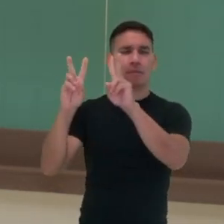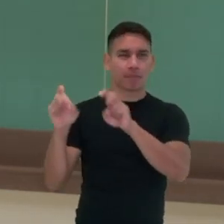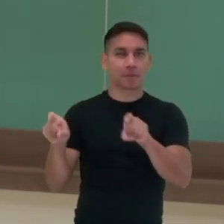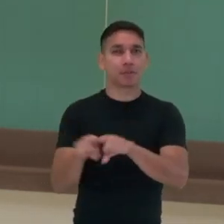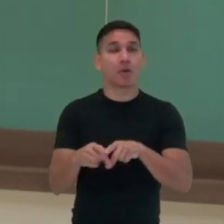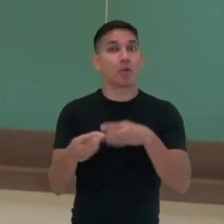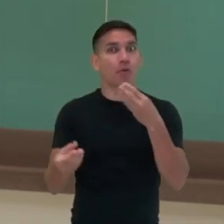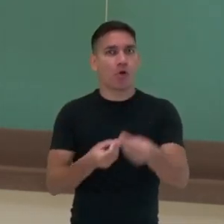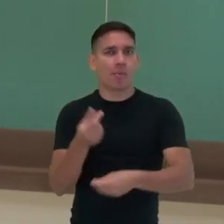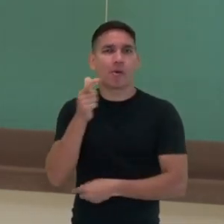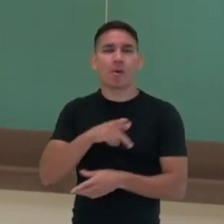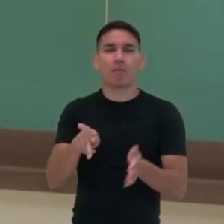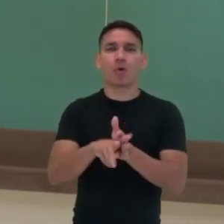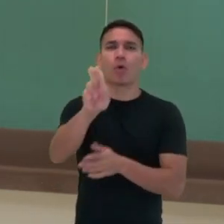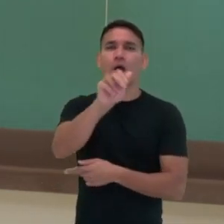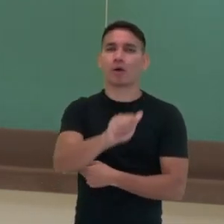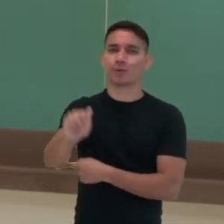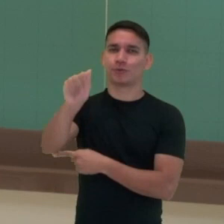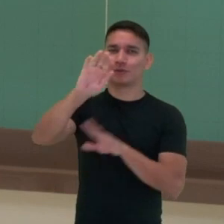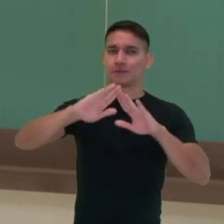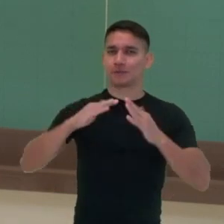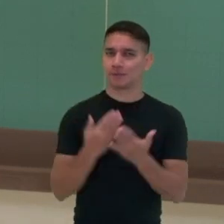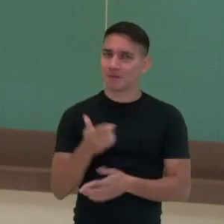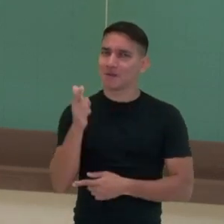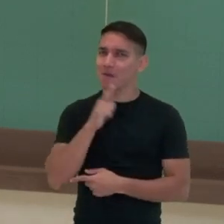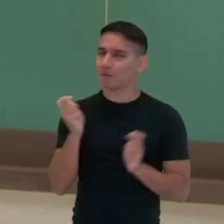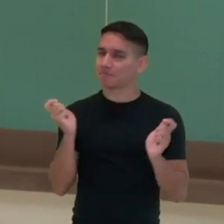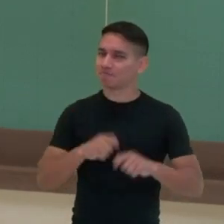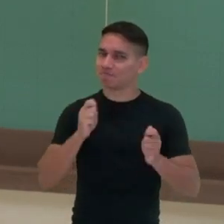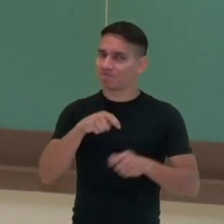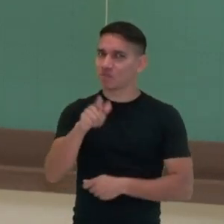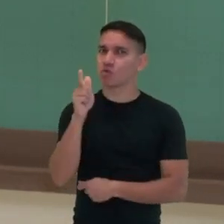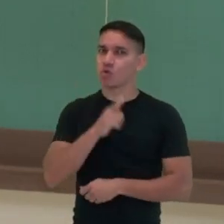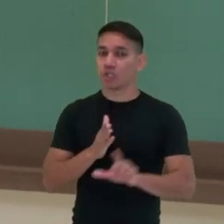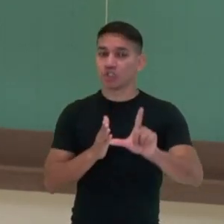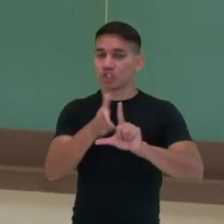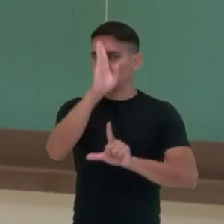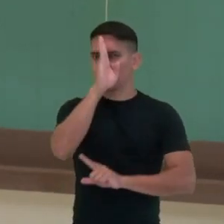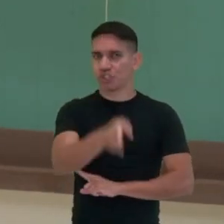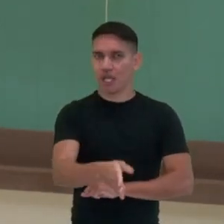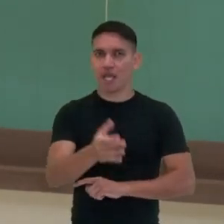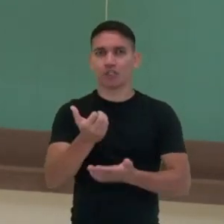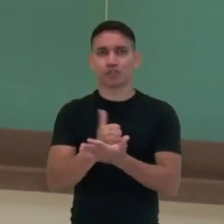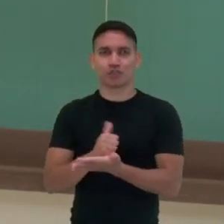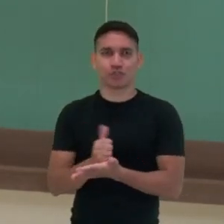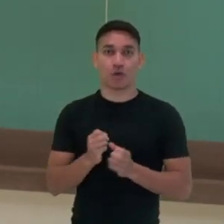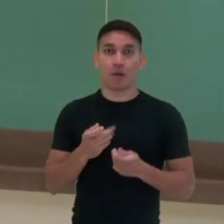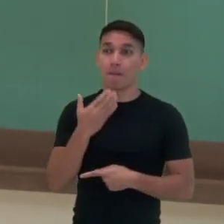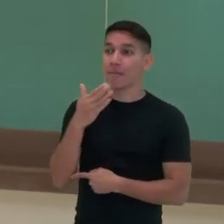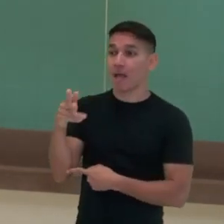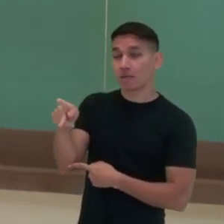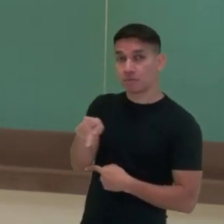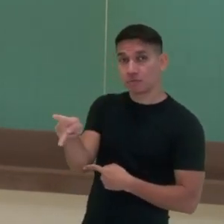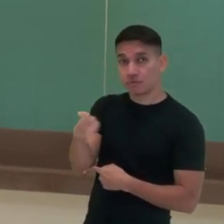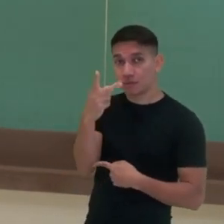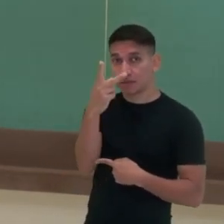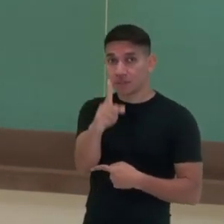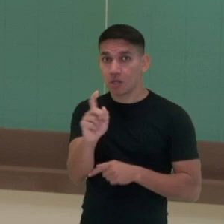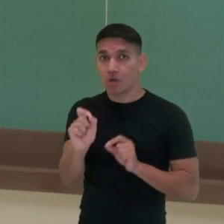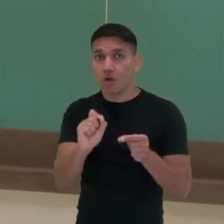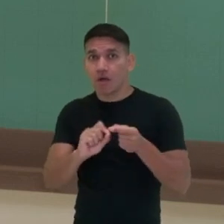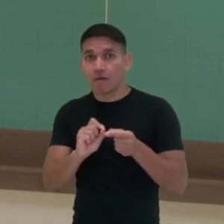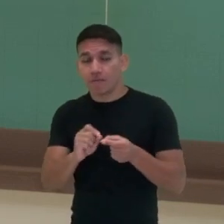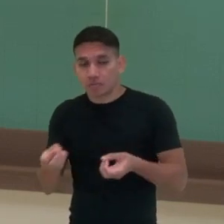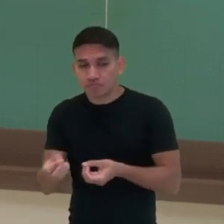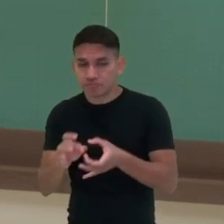você acessa? Utiliza o seu @escola, que dá certo, que você já consegue entrar direto lá nos jogos. E peça para a professora direcionar